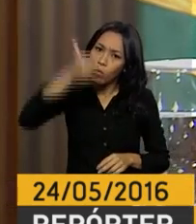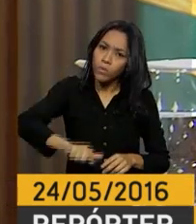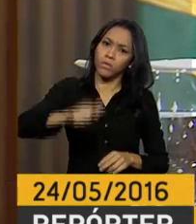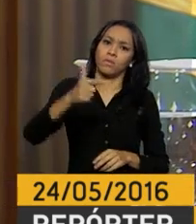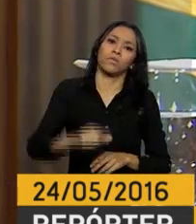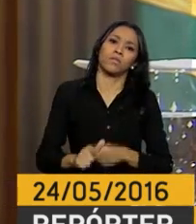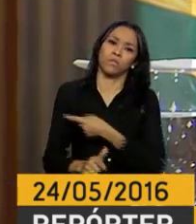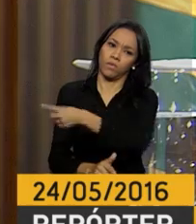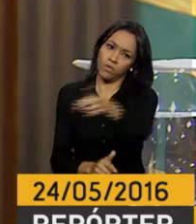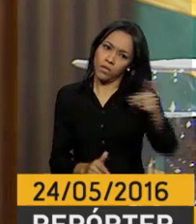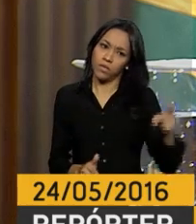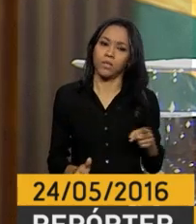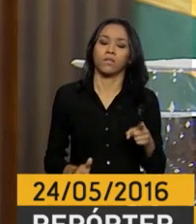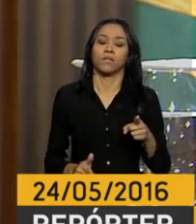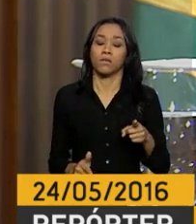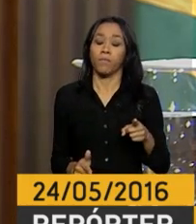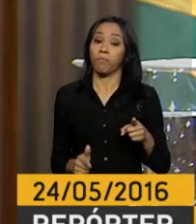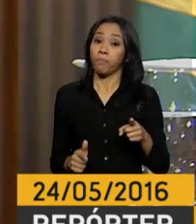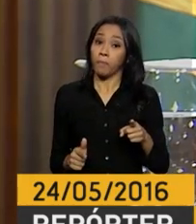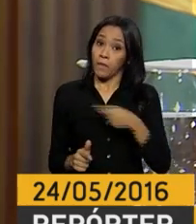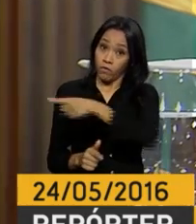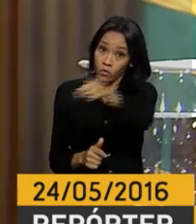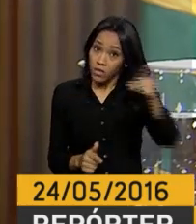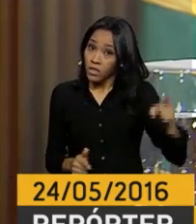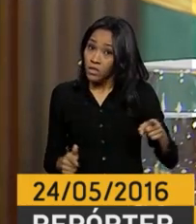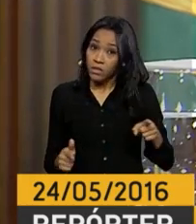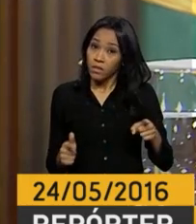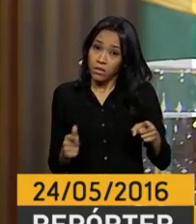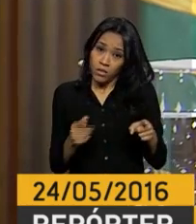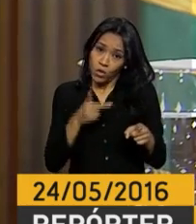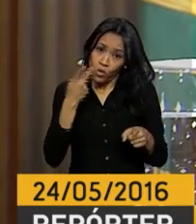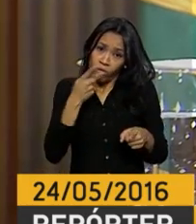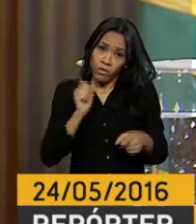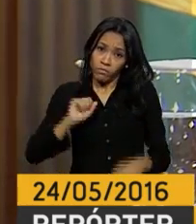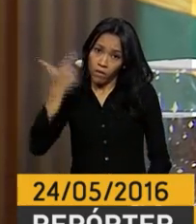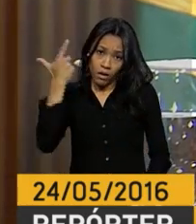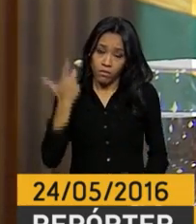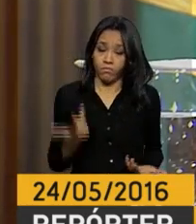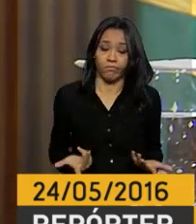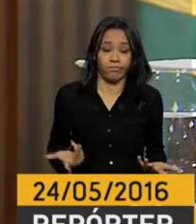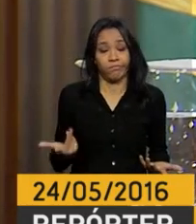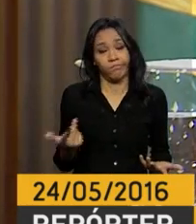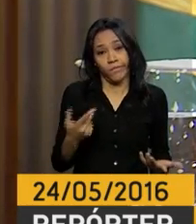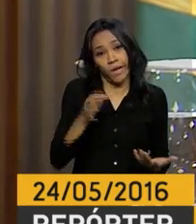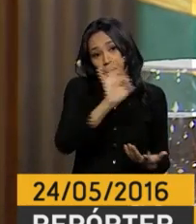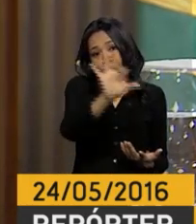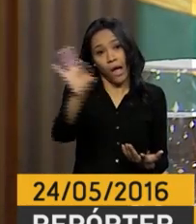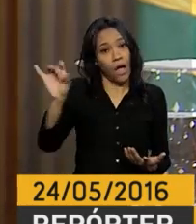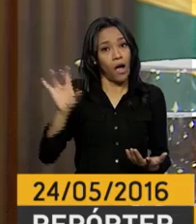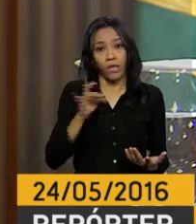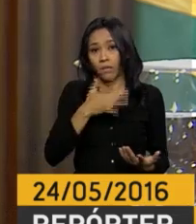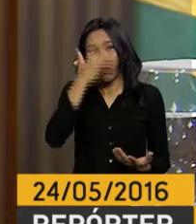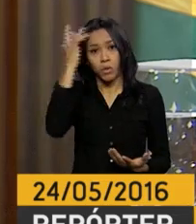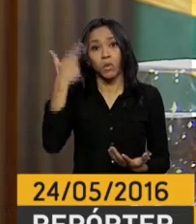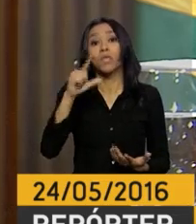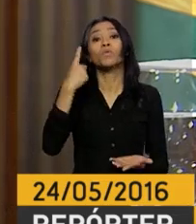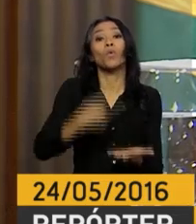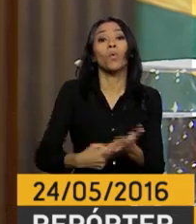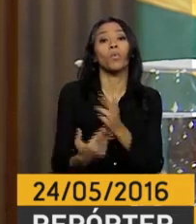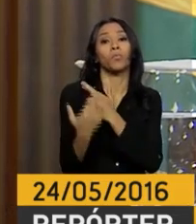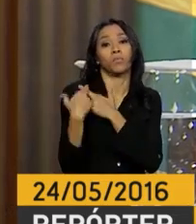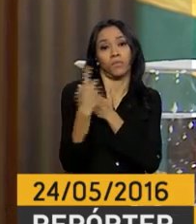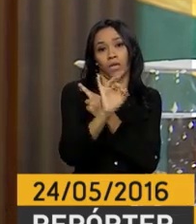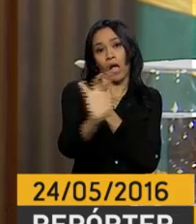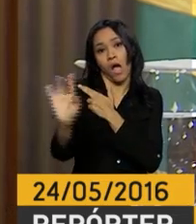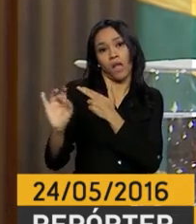fundamental que os senhores hoje, estou dizendo aqui o óbvio, né, porque os senhores têm cada um a sua responsabilidade própria, mas o óbvio muitas